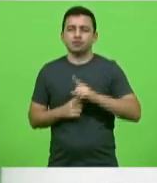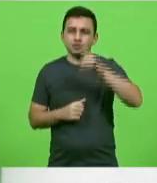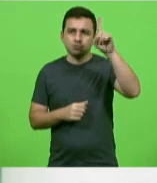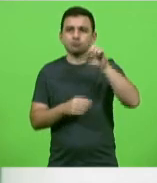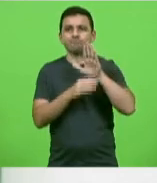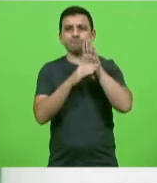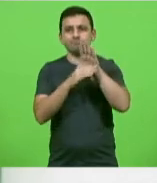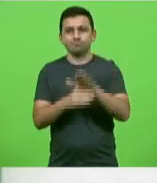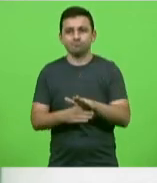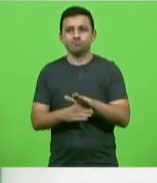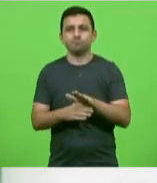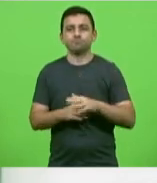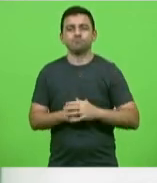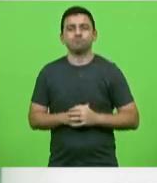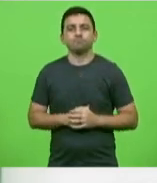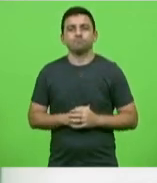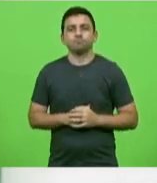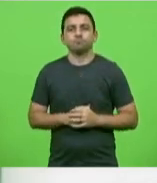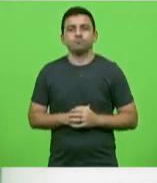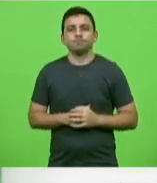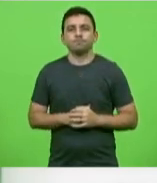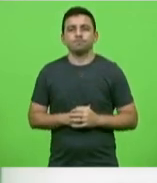nos ajude.